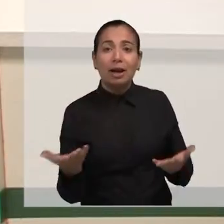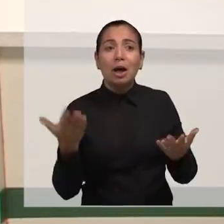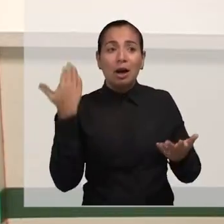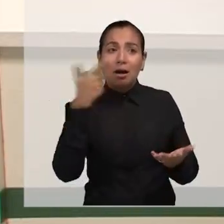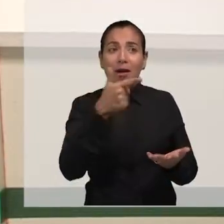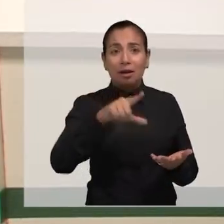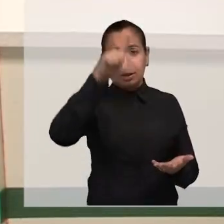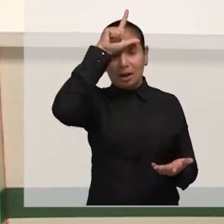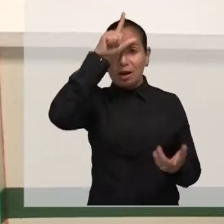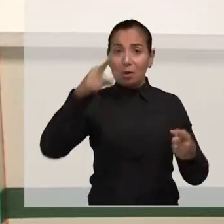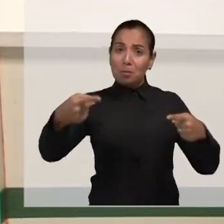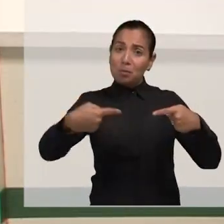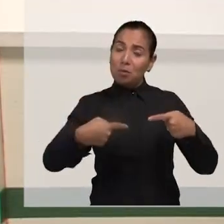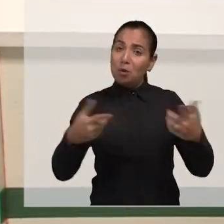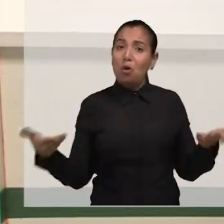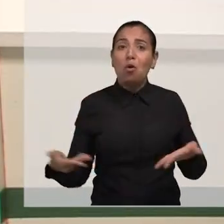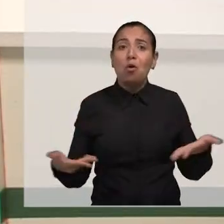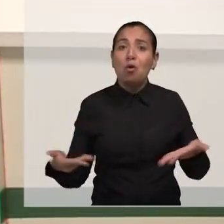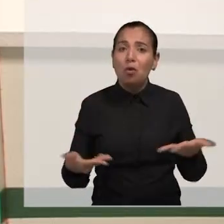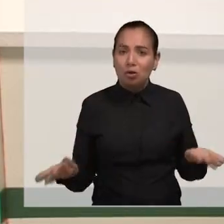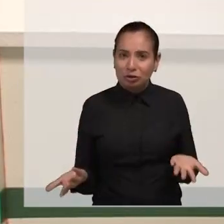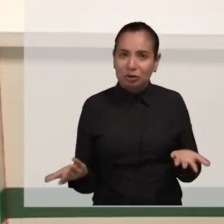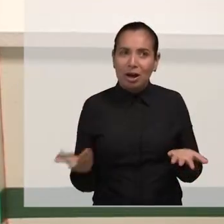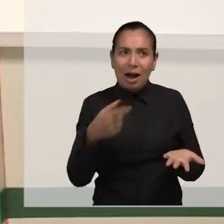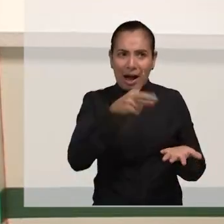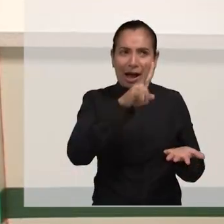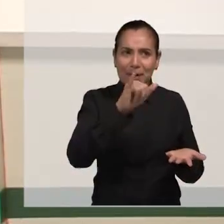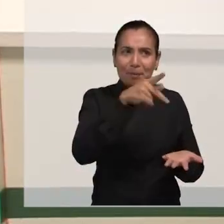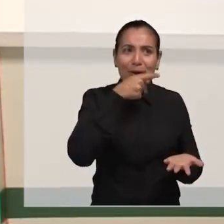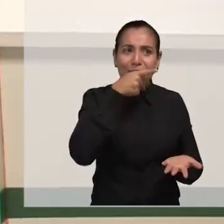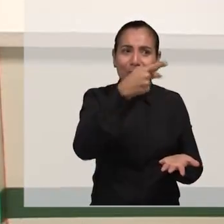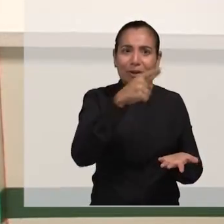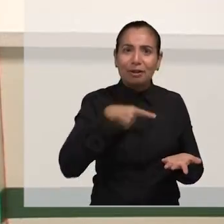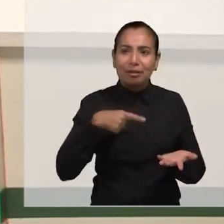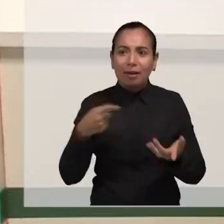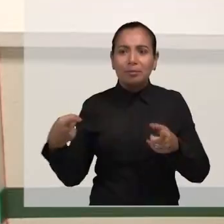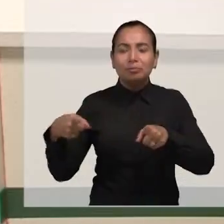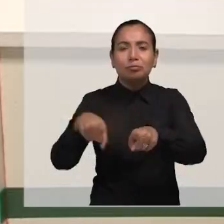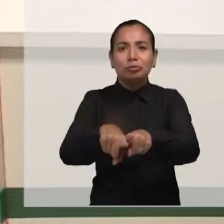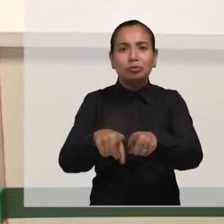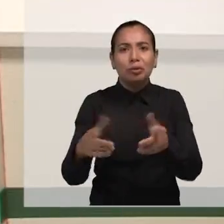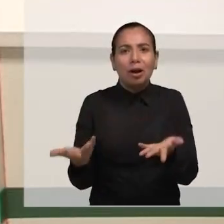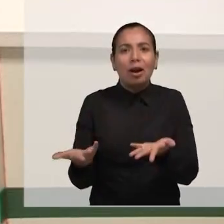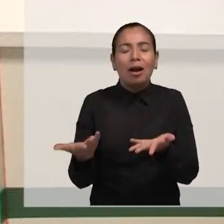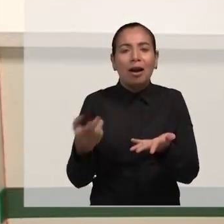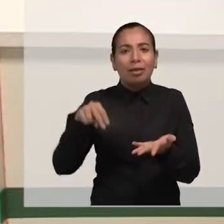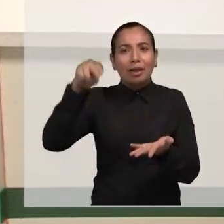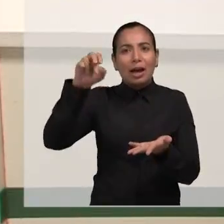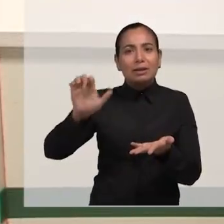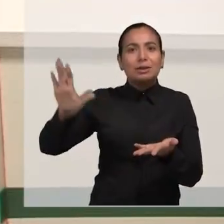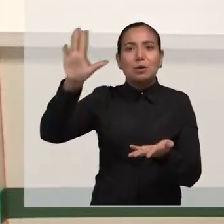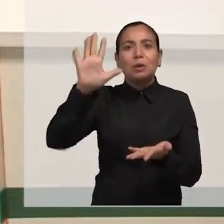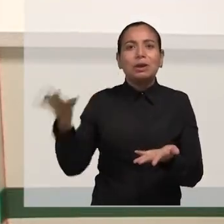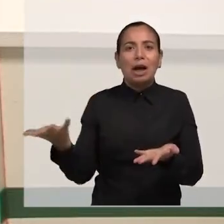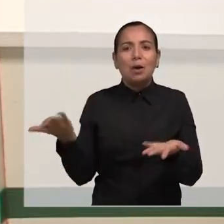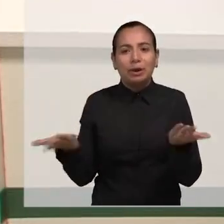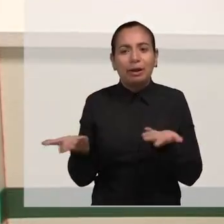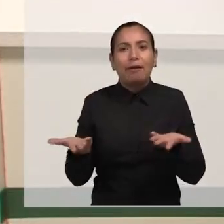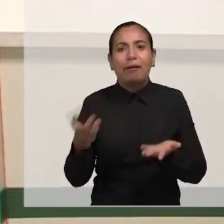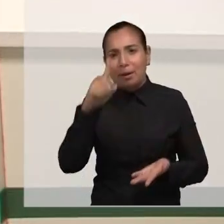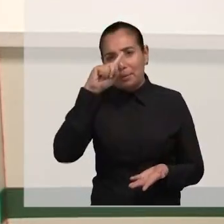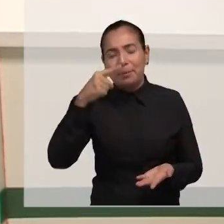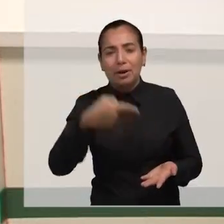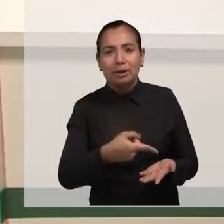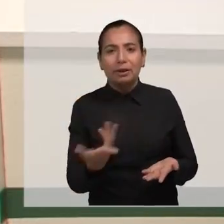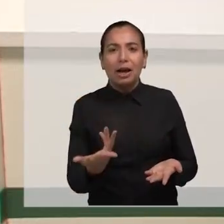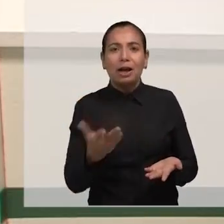ele, e jamais faria isso, né? E fez. Mas... Confiar na palavra do Eurípides? Pois é, que o Ciro Gomes já foi vítima